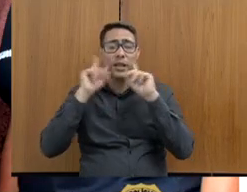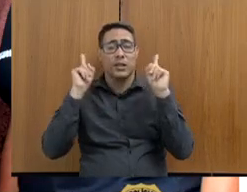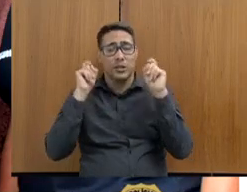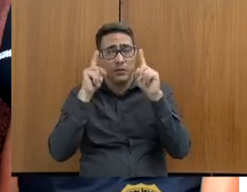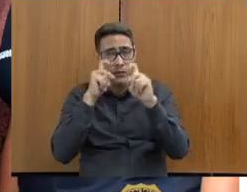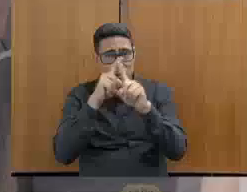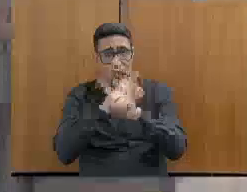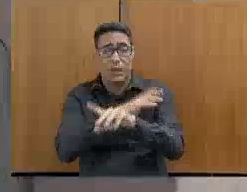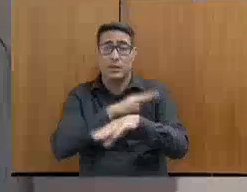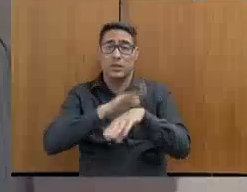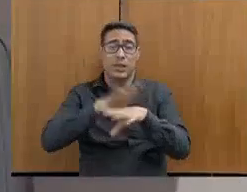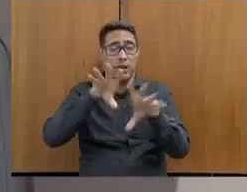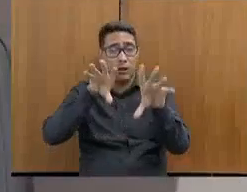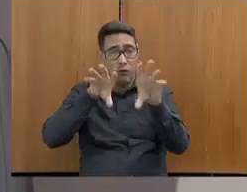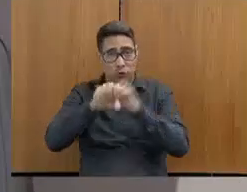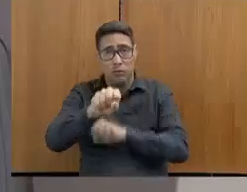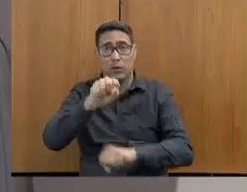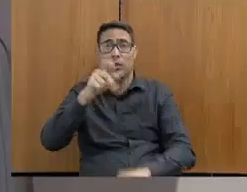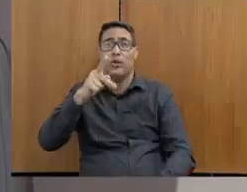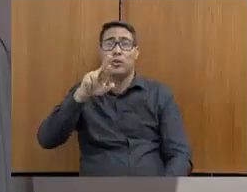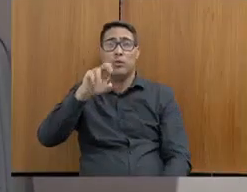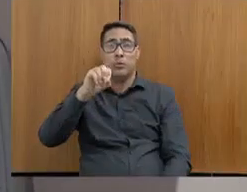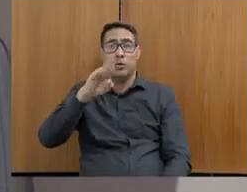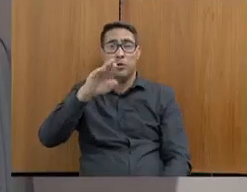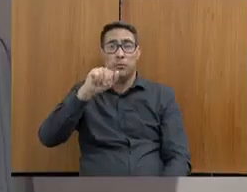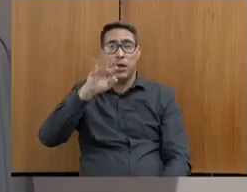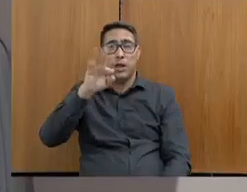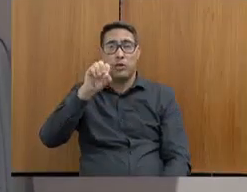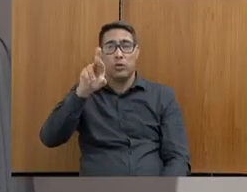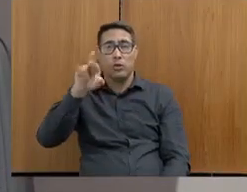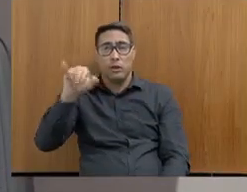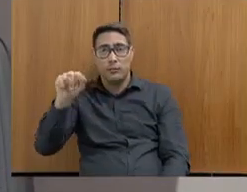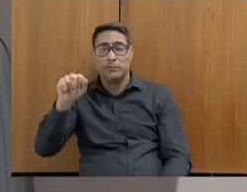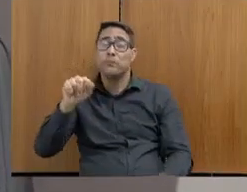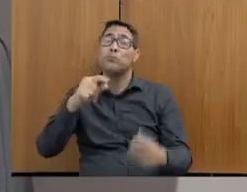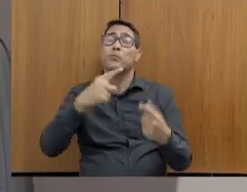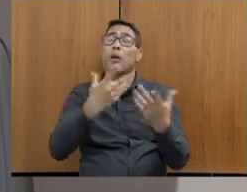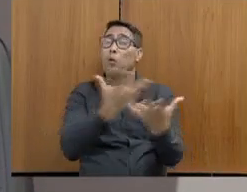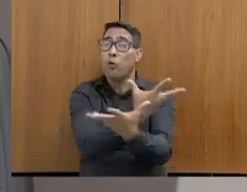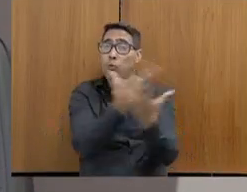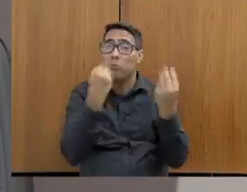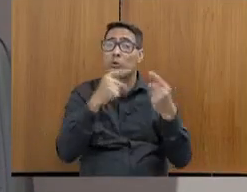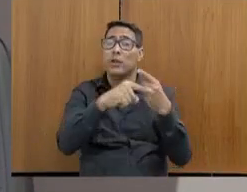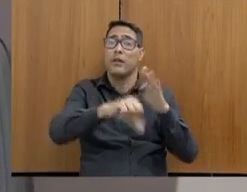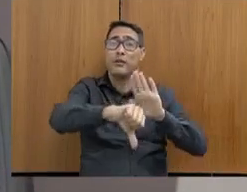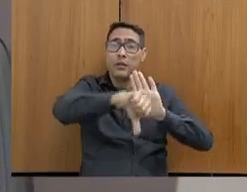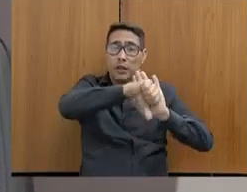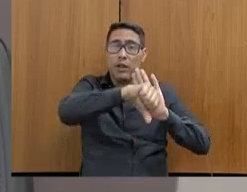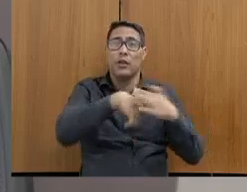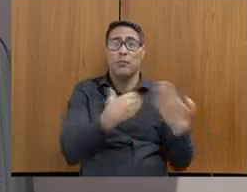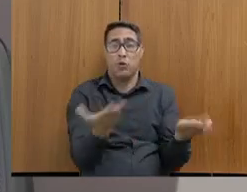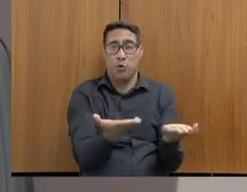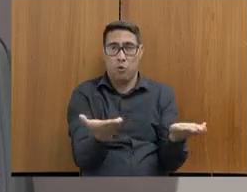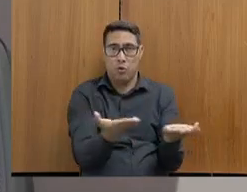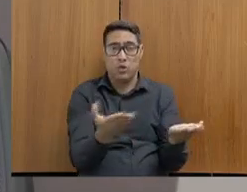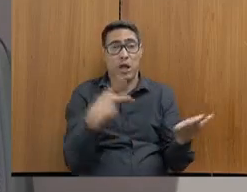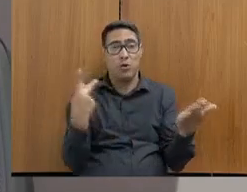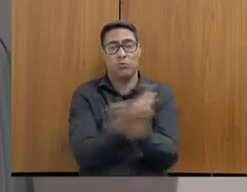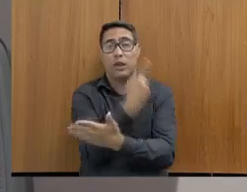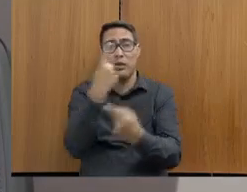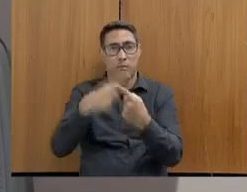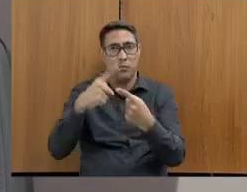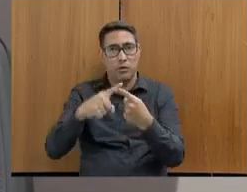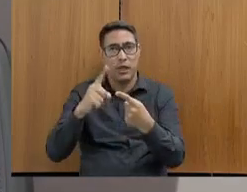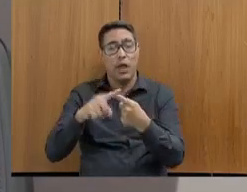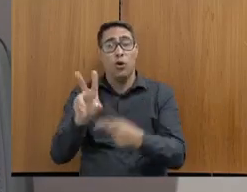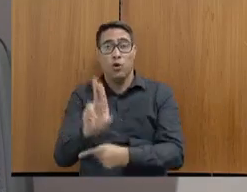probatória porque gente porque muitos desses crimes hoje infelizmente eles têm sido praticados por meio de redes sociais